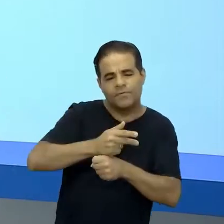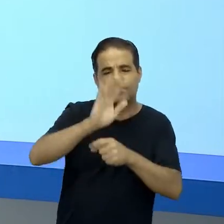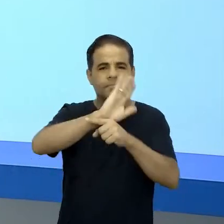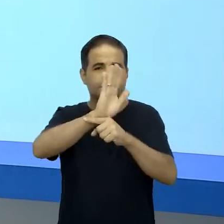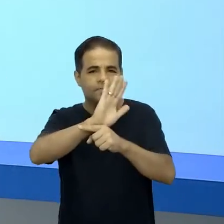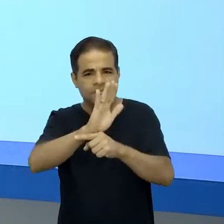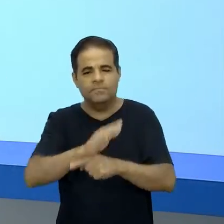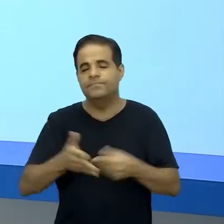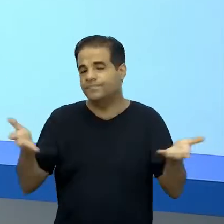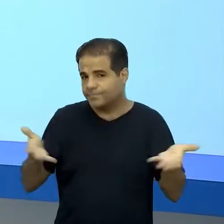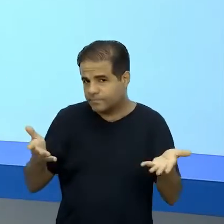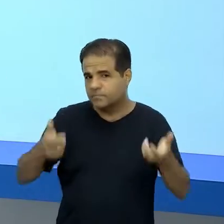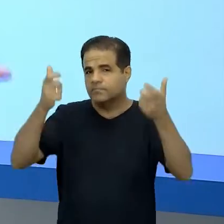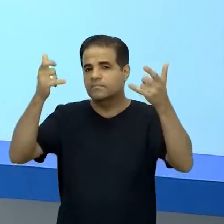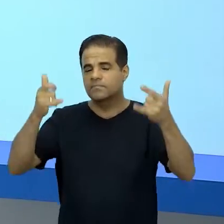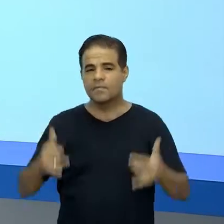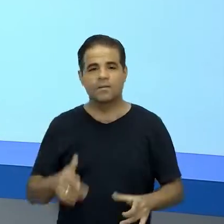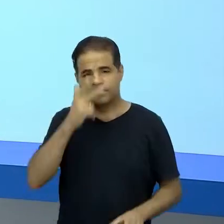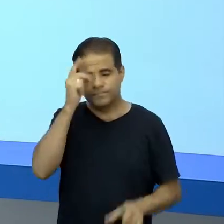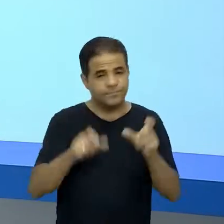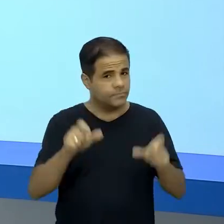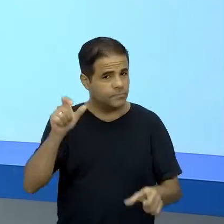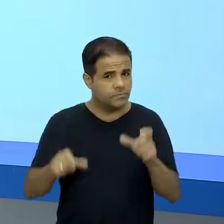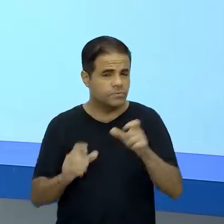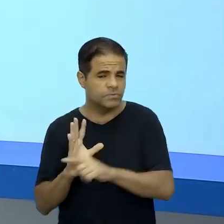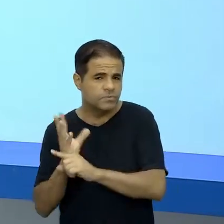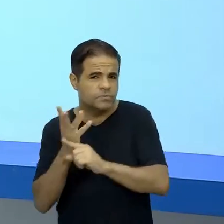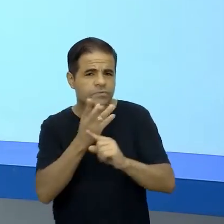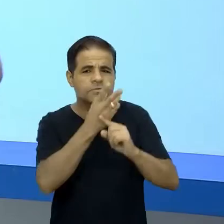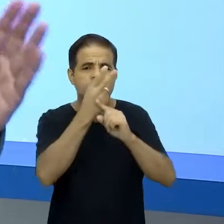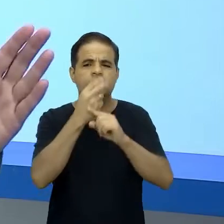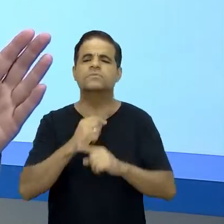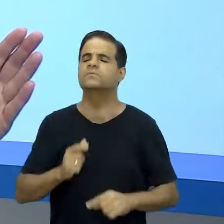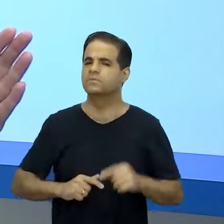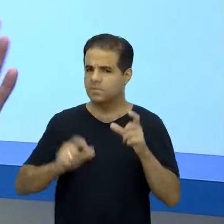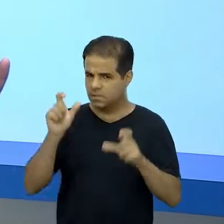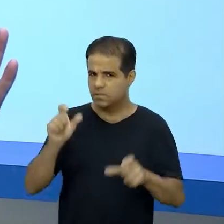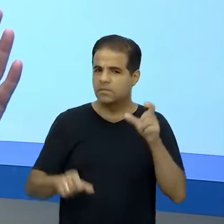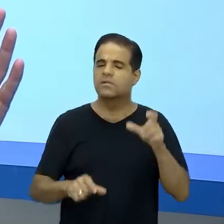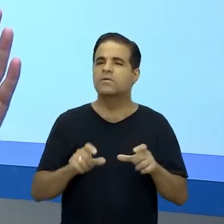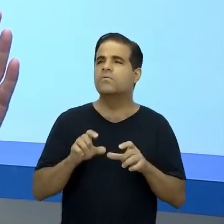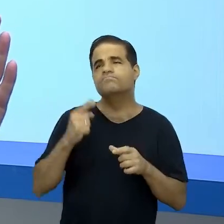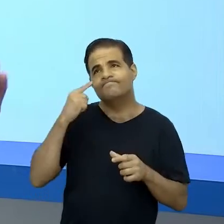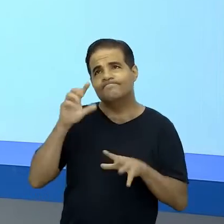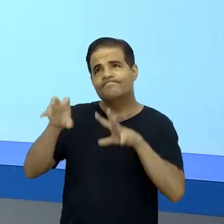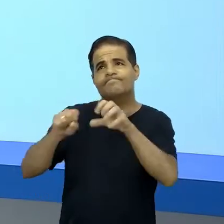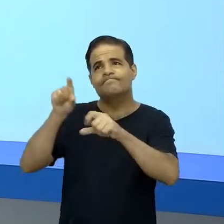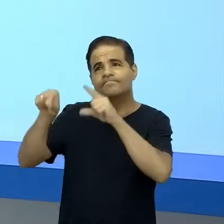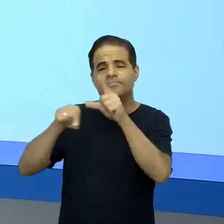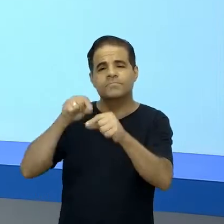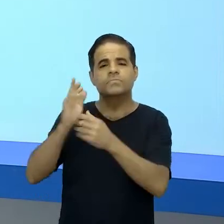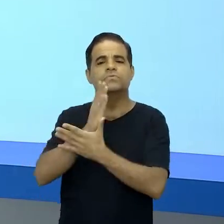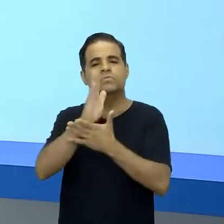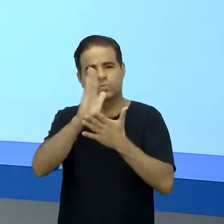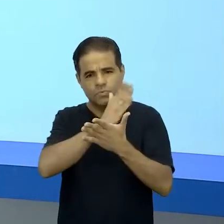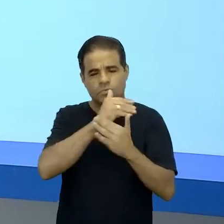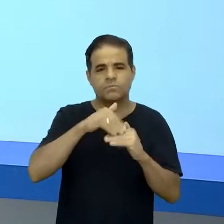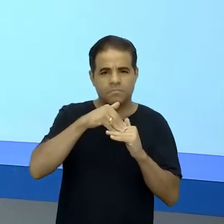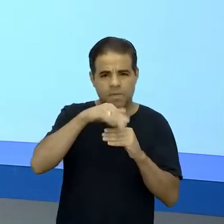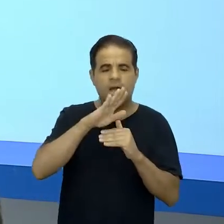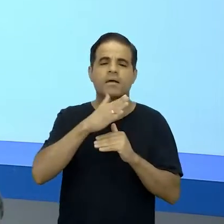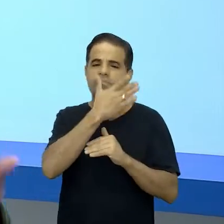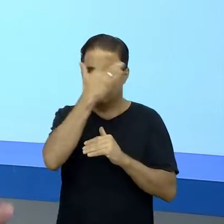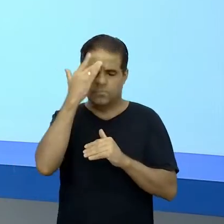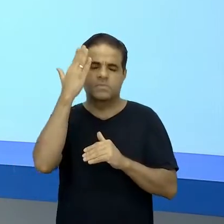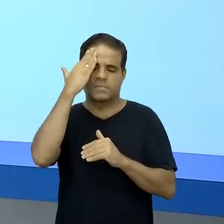hoje está na hora da gente falar um pouquinho dos artistas. Assim, tem muito artista conhecido, mas eu peguei assim uma seleção de uns um pouquinho mais